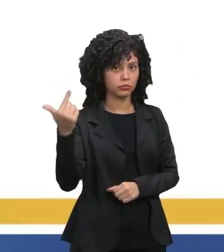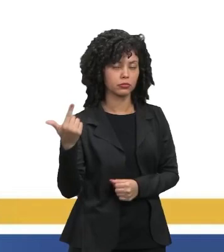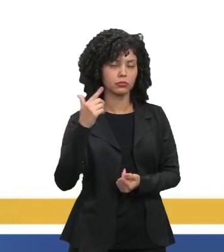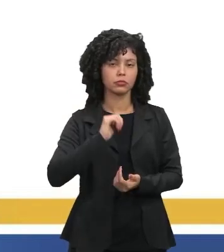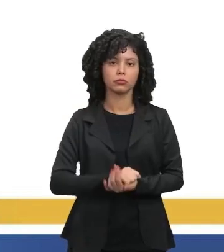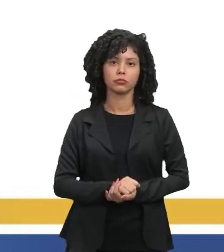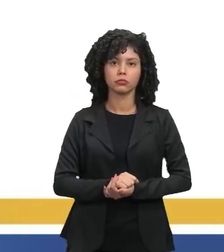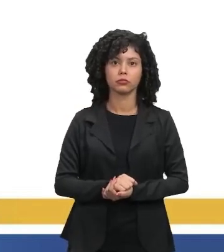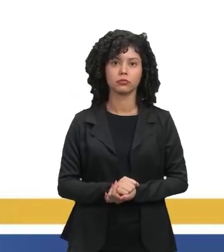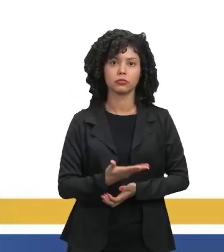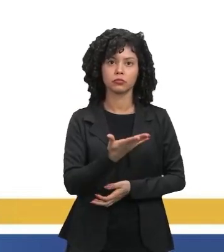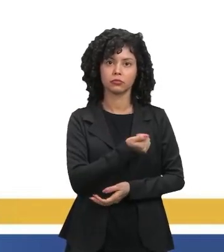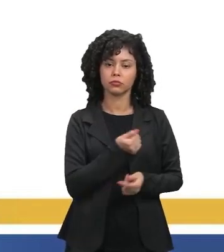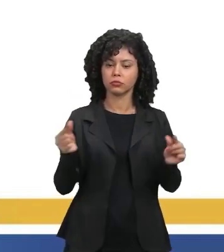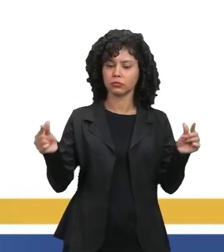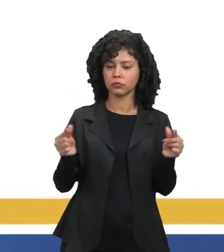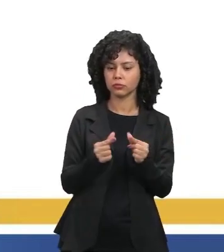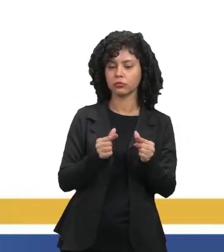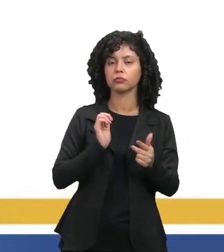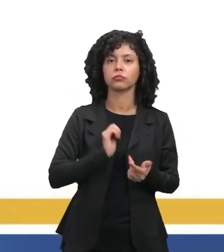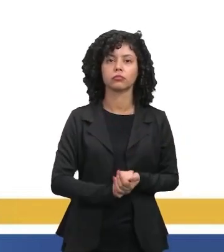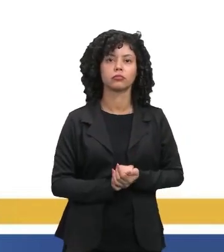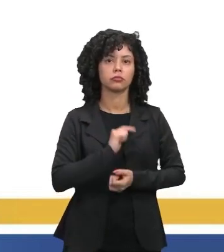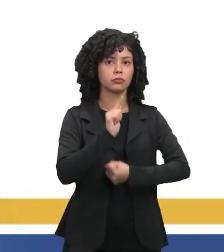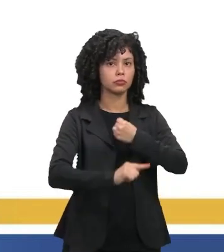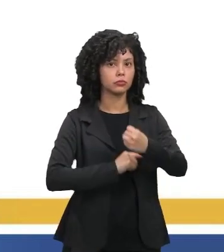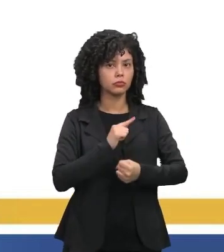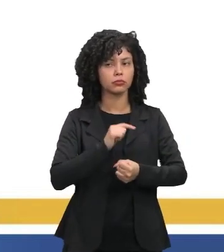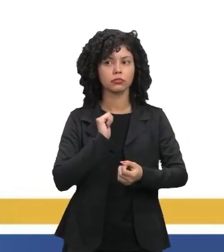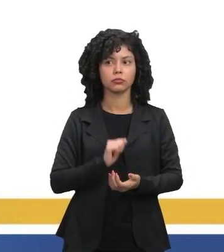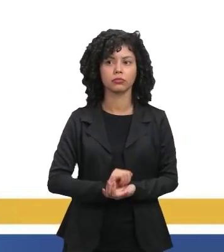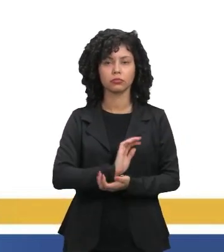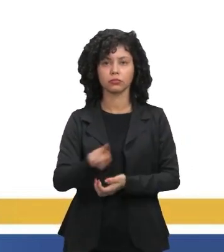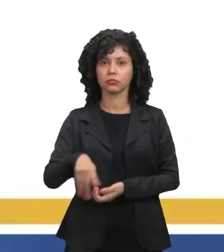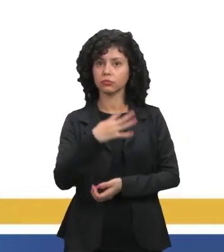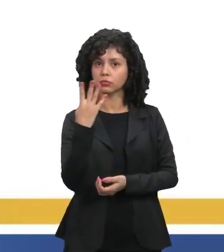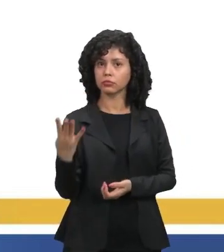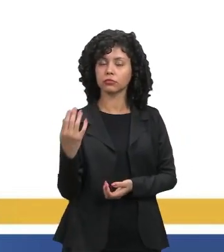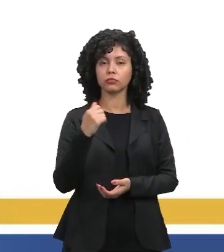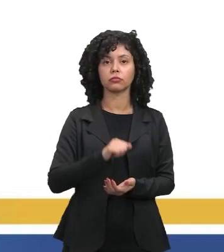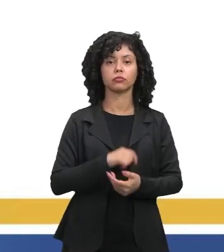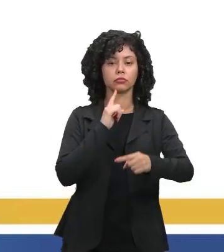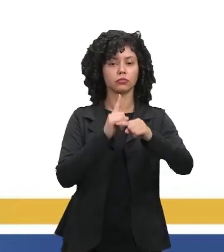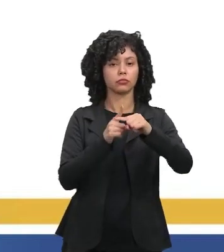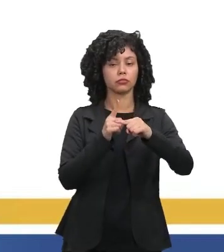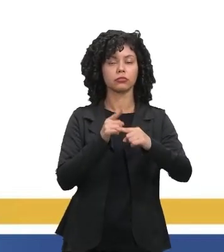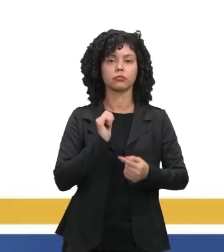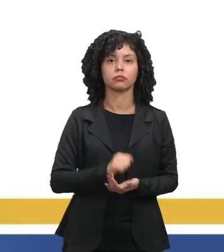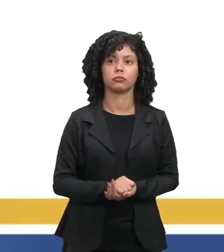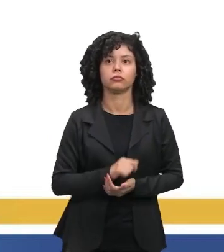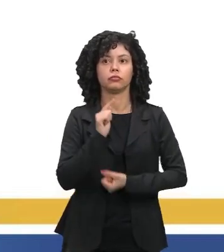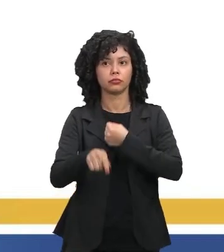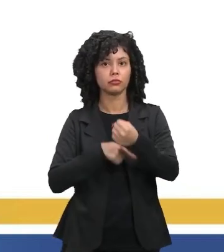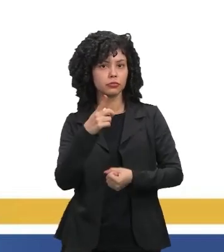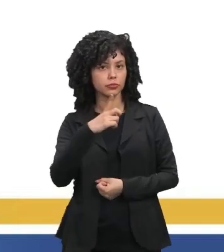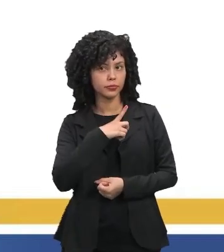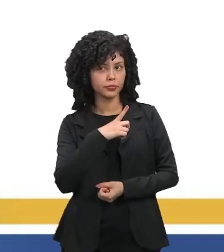partículas. E o número menor é o número atômico, é quantas cargas positivas o átomo